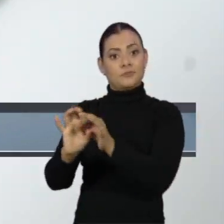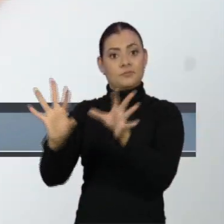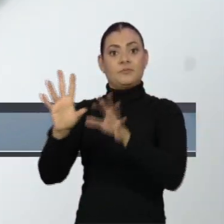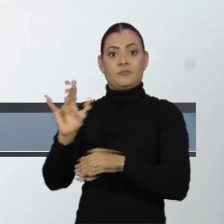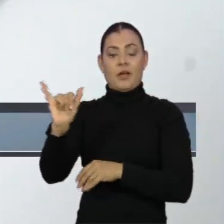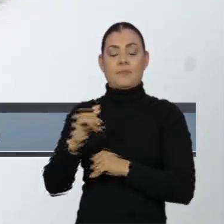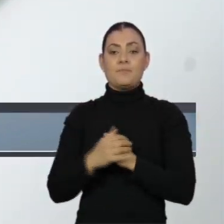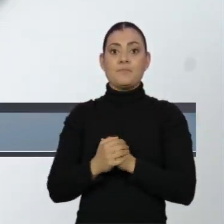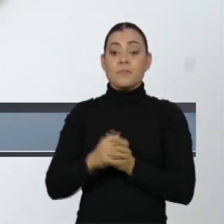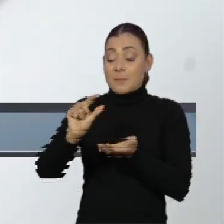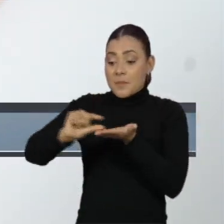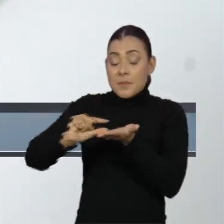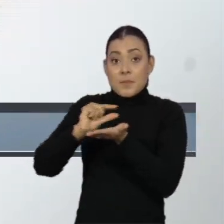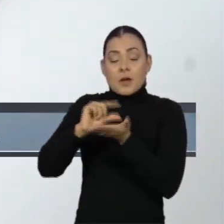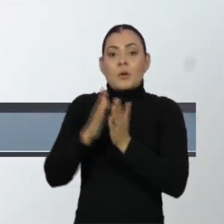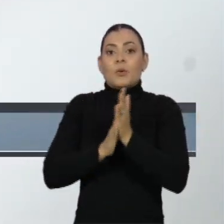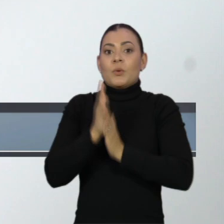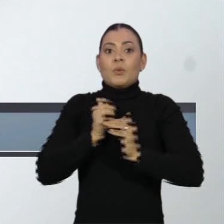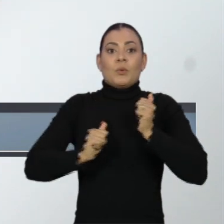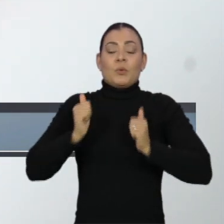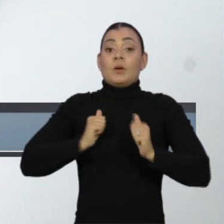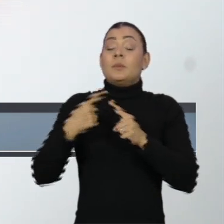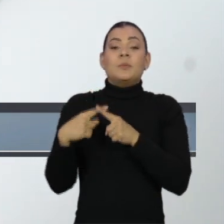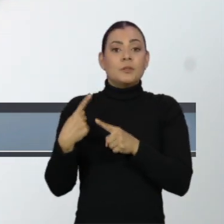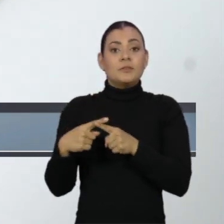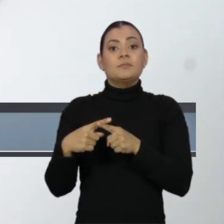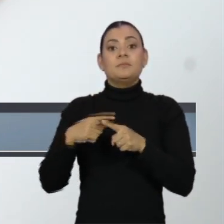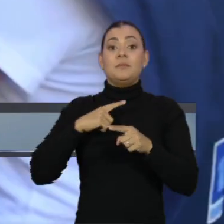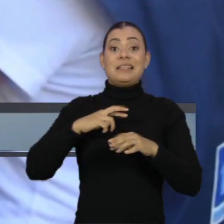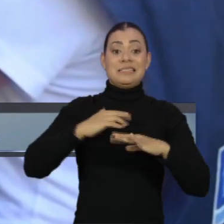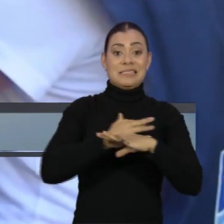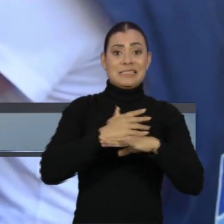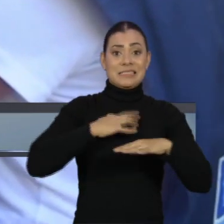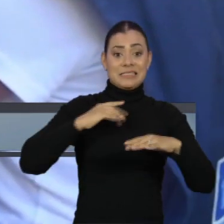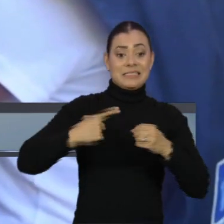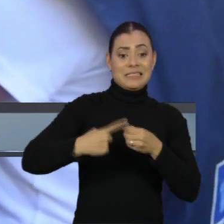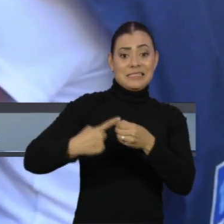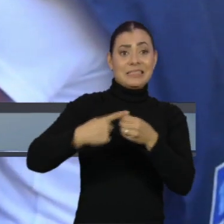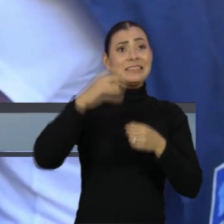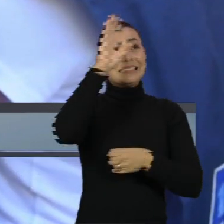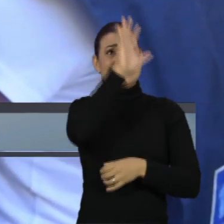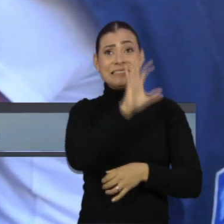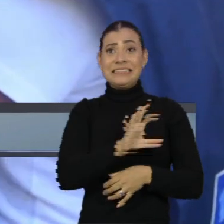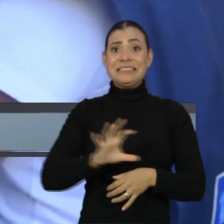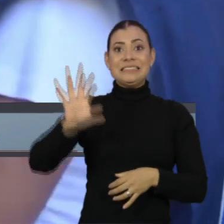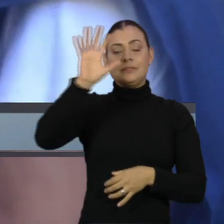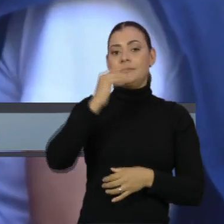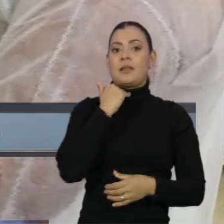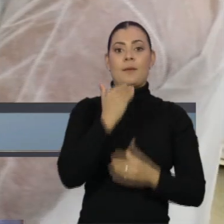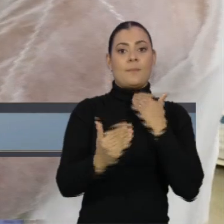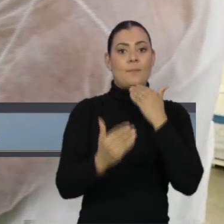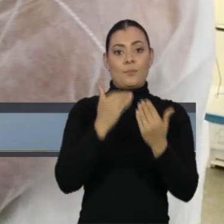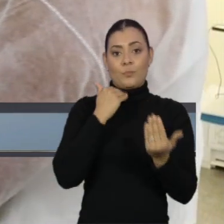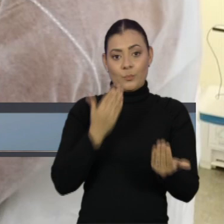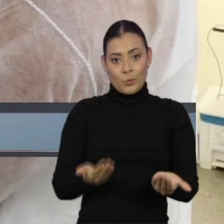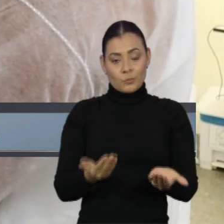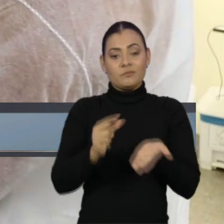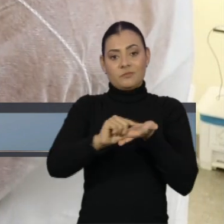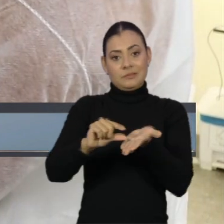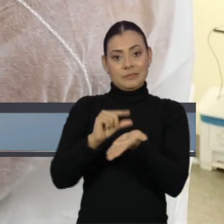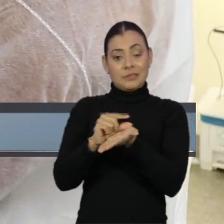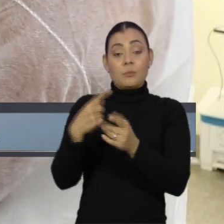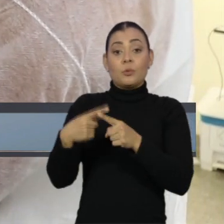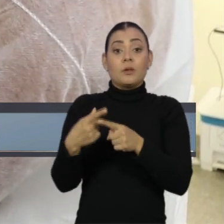e essas doses são muito esperadas porque em várias cidades a Corona vac acabou antes que a